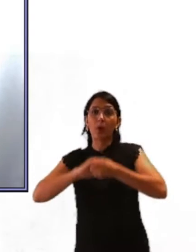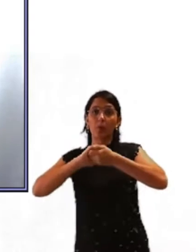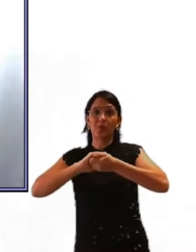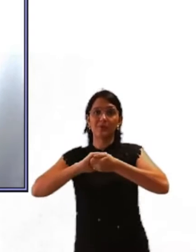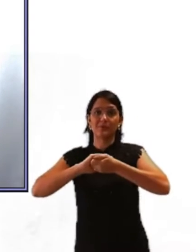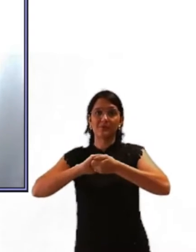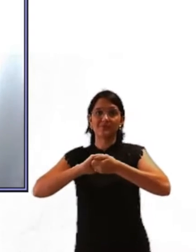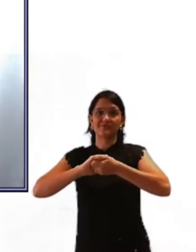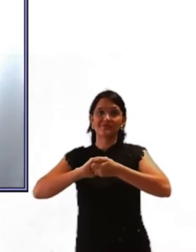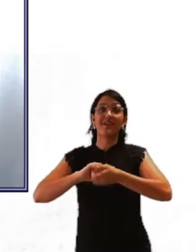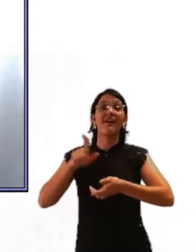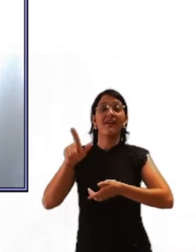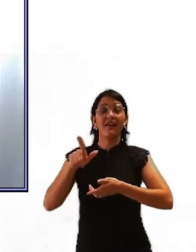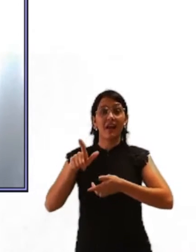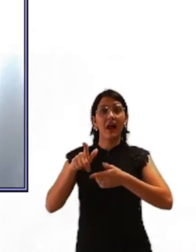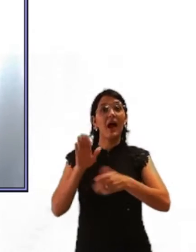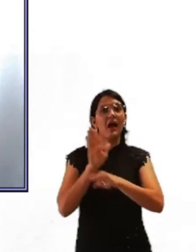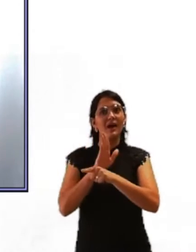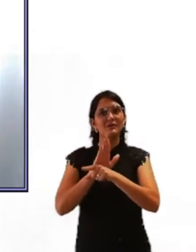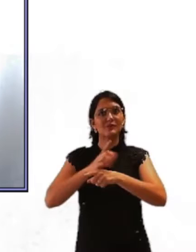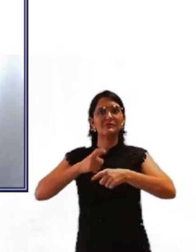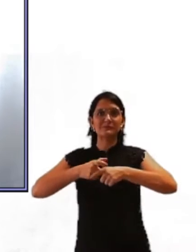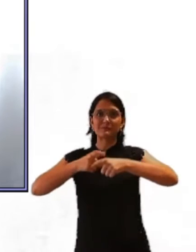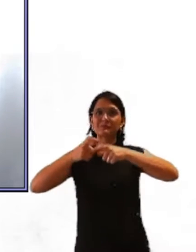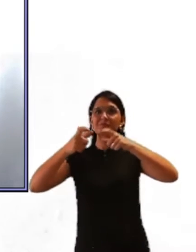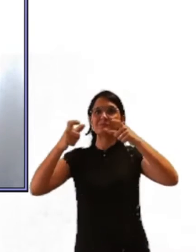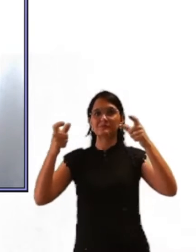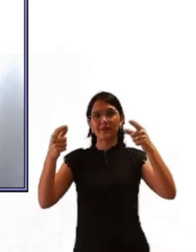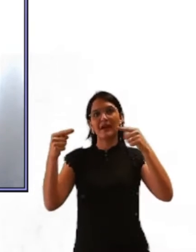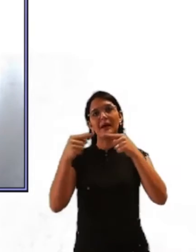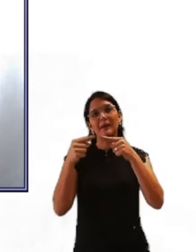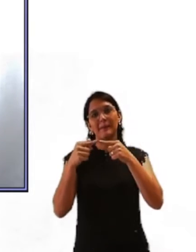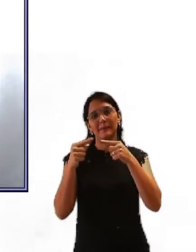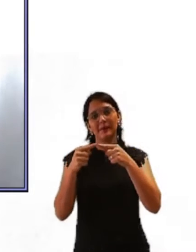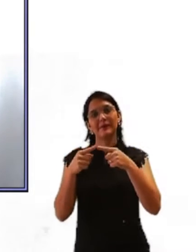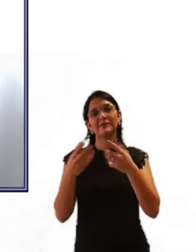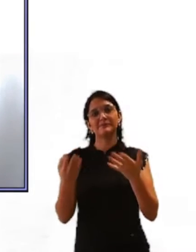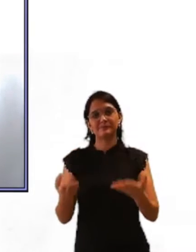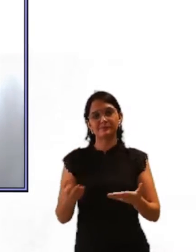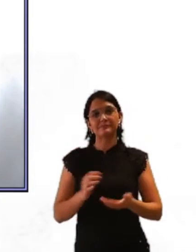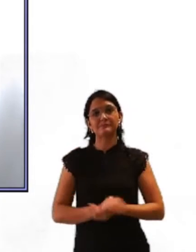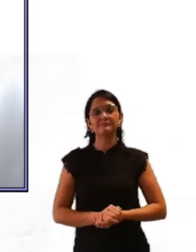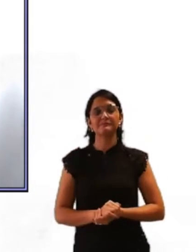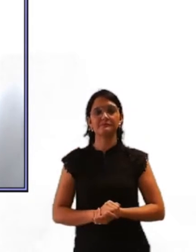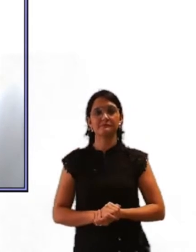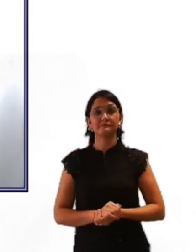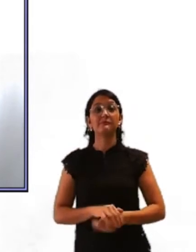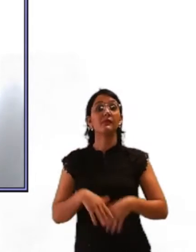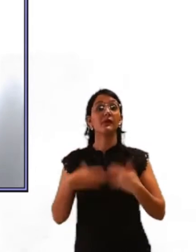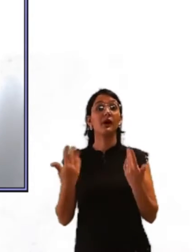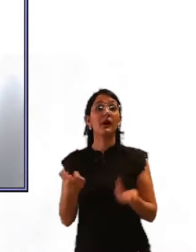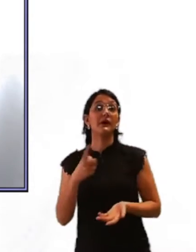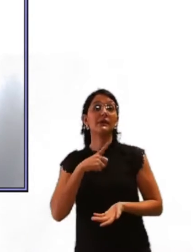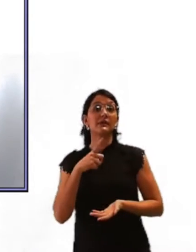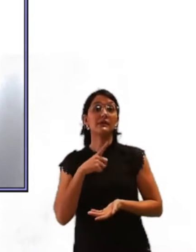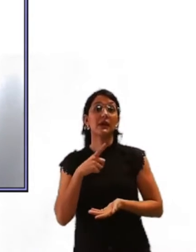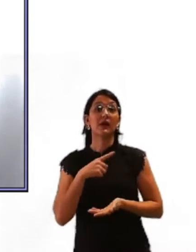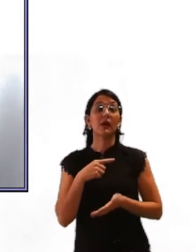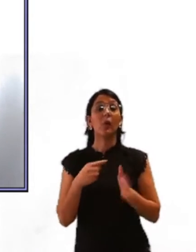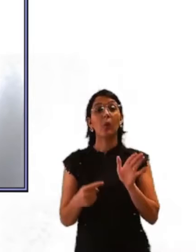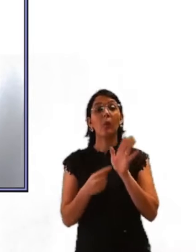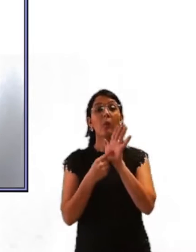ou aumentar o nível de acordo, né, com base nesse contexto. E aí o ponto que eu